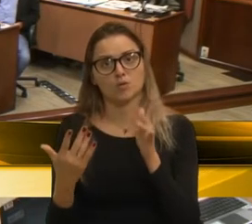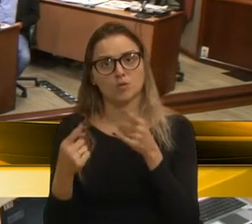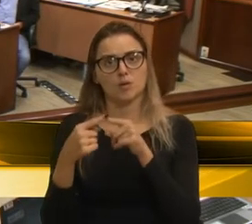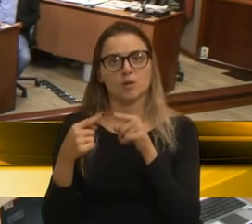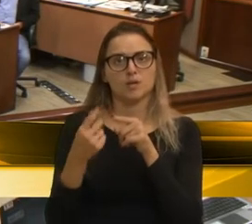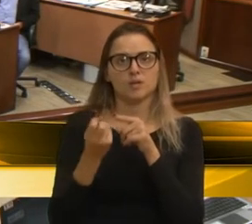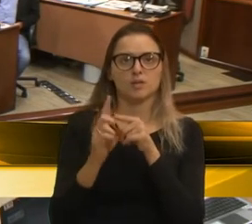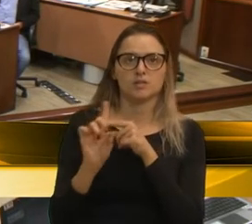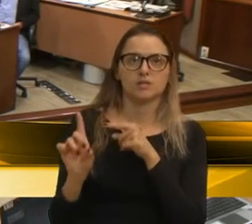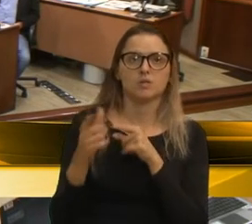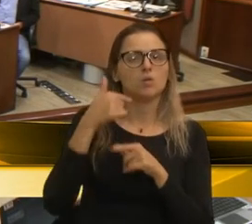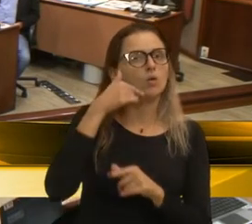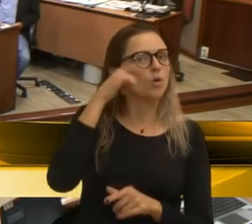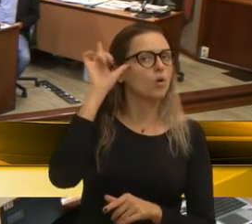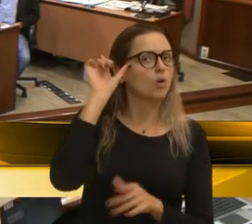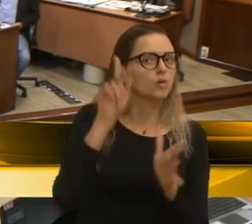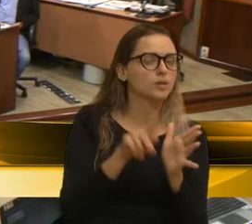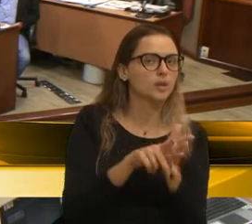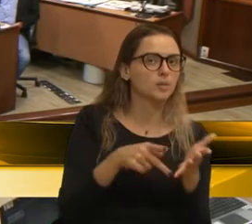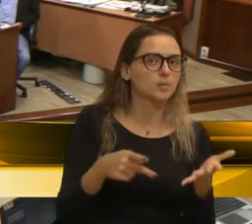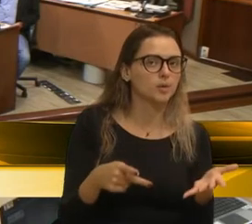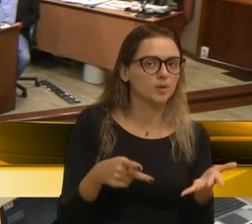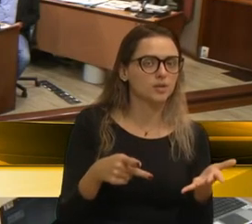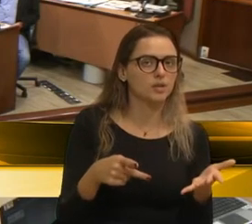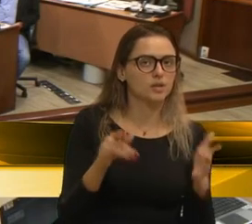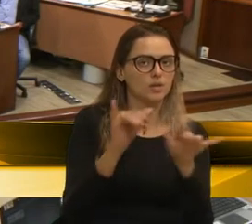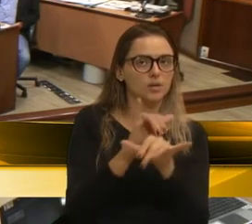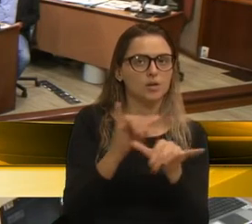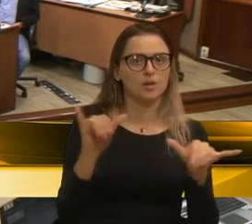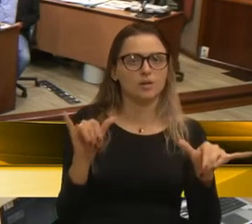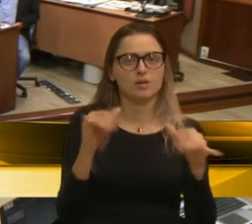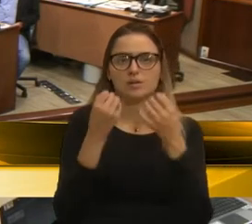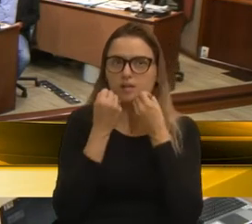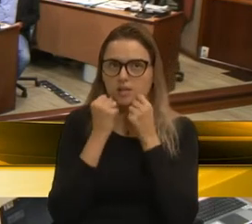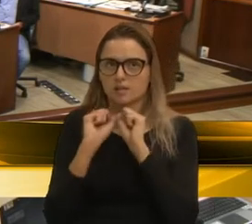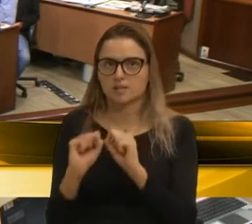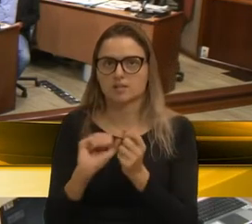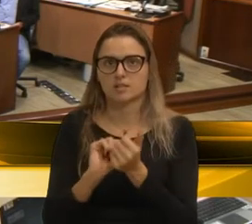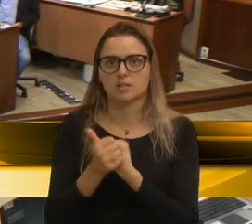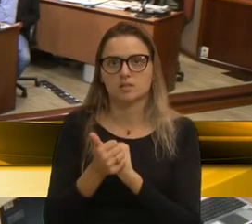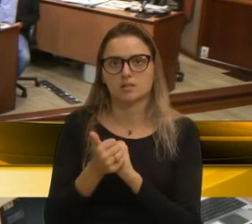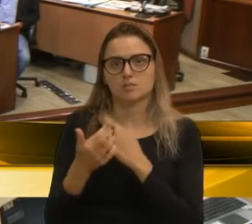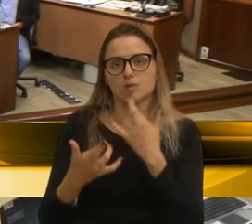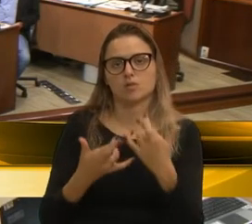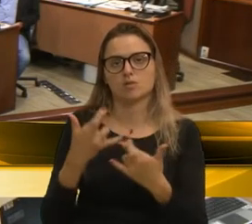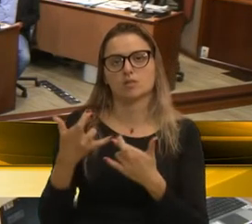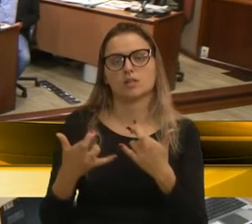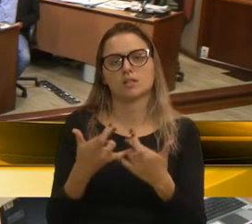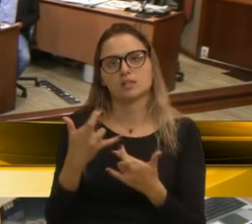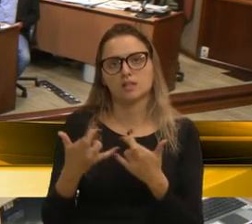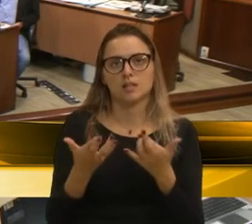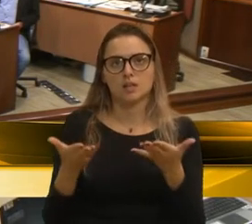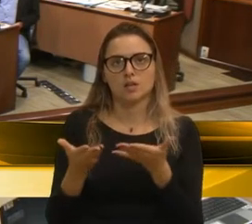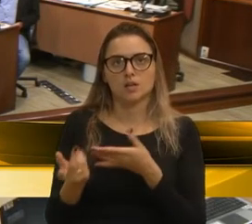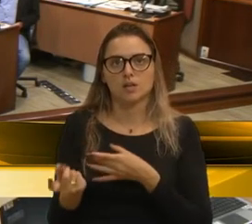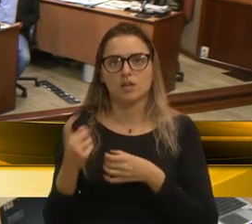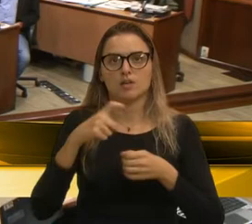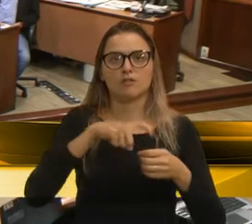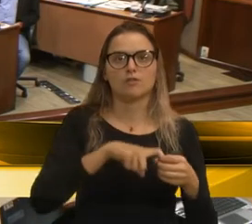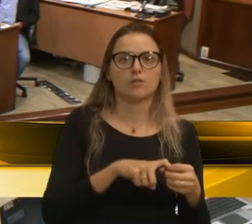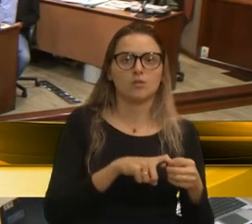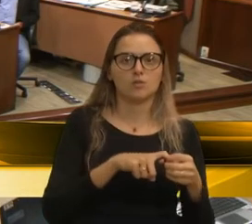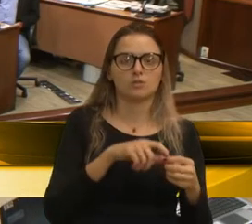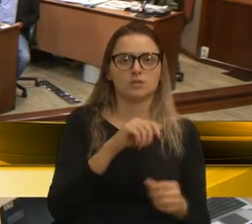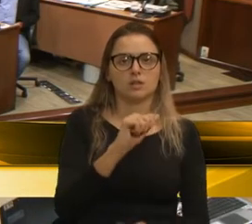ontem o Pioneiro anunciava de que a Secretaria de Esporte e Lazer estaria retomando a pista da